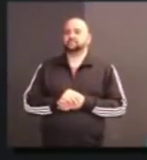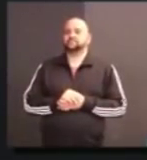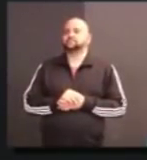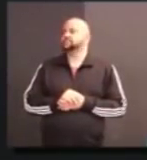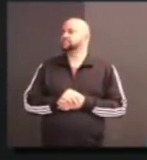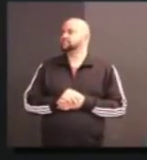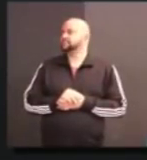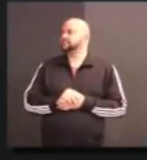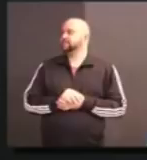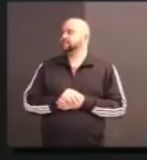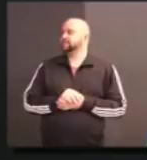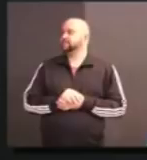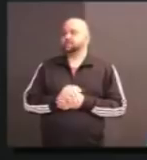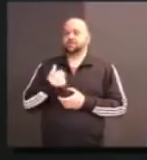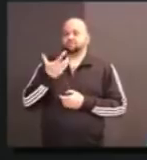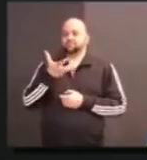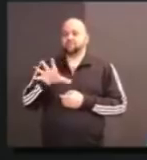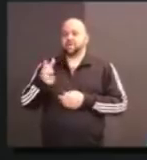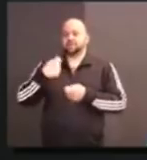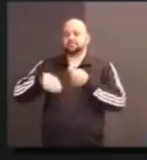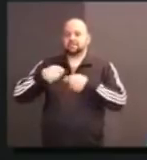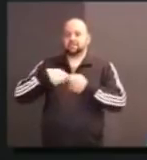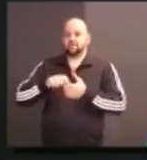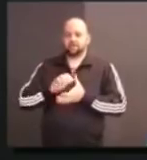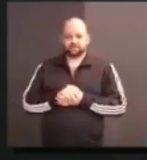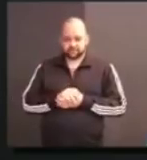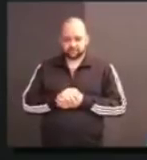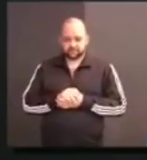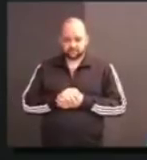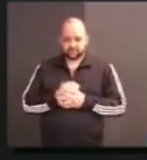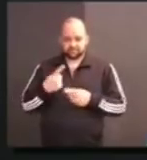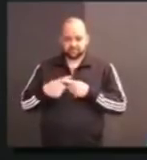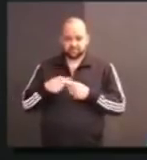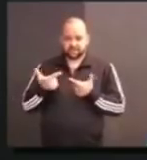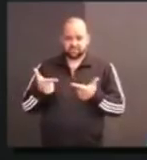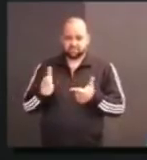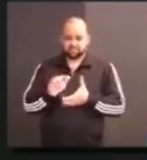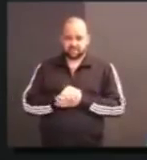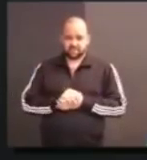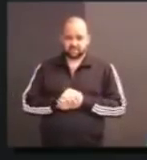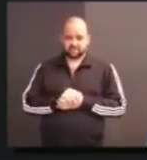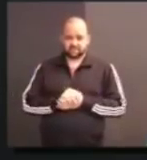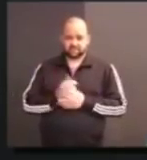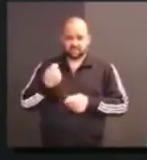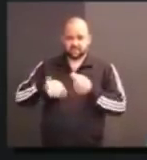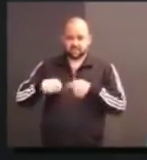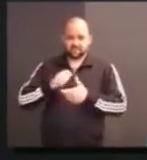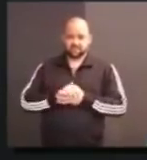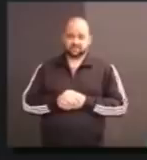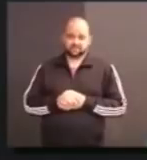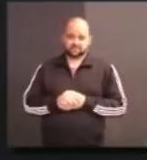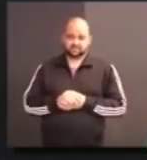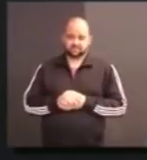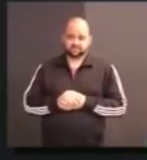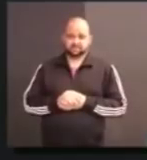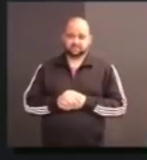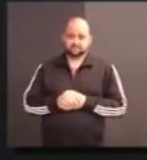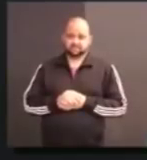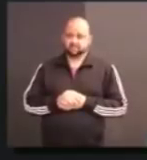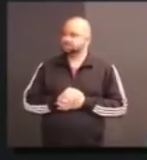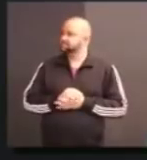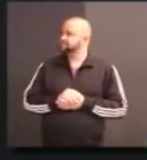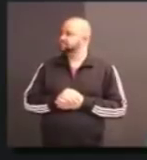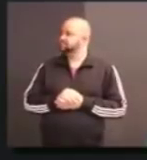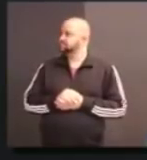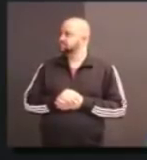Não me proponho um negócio porque não tem negócio. Uma vez me propuseram: ó, Bacé, disse que